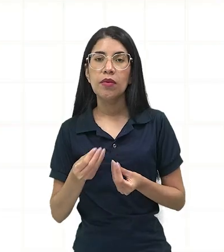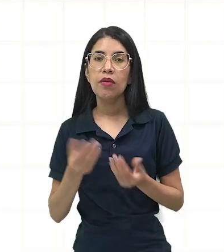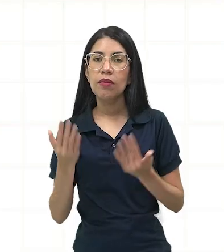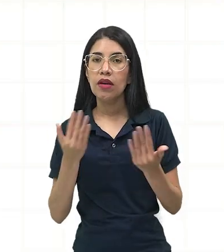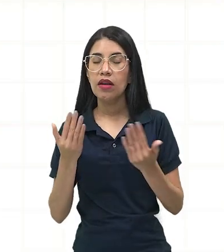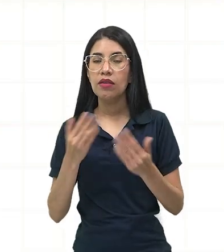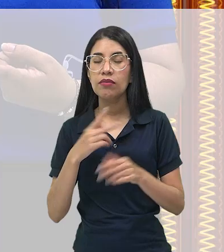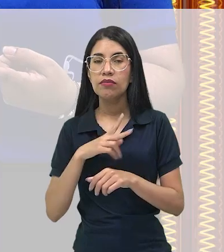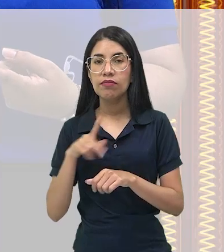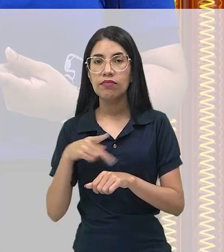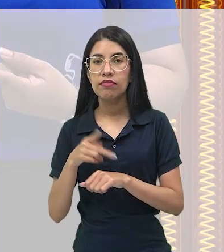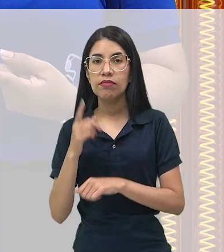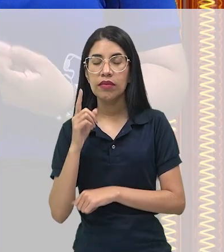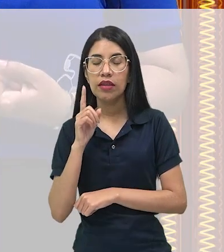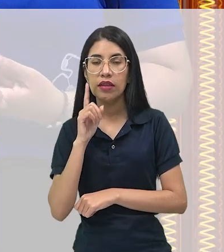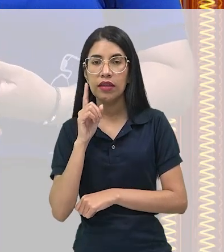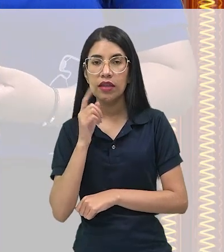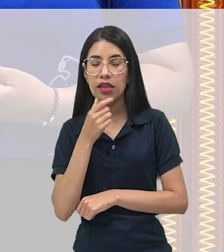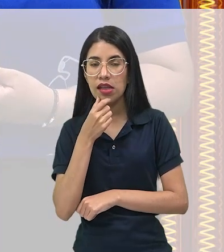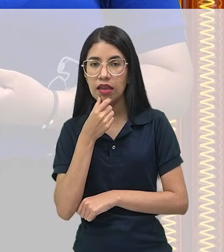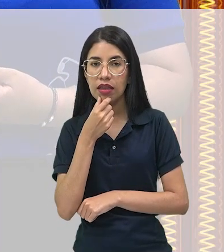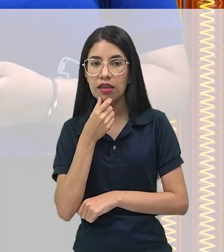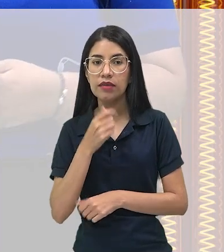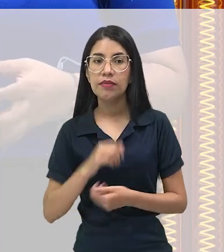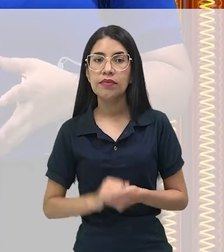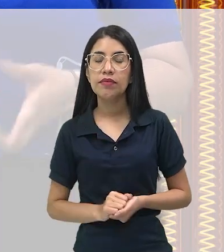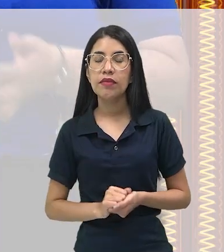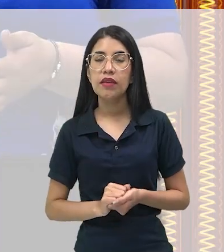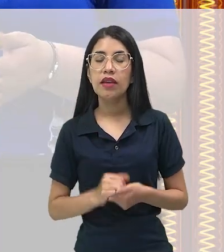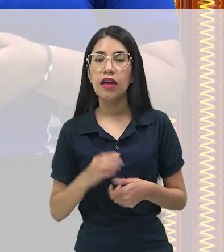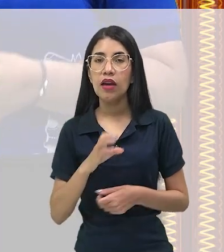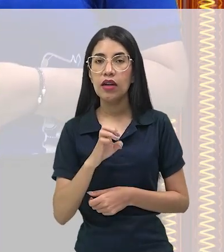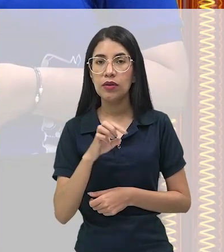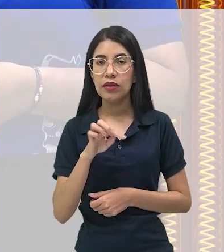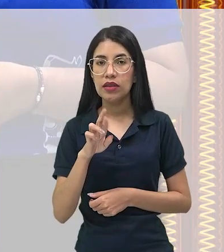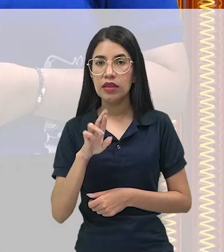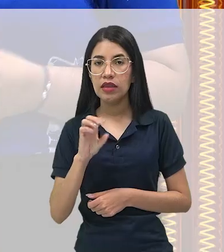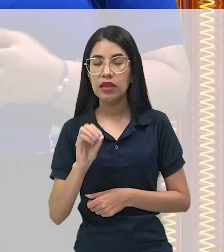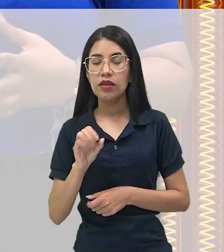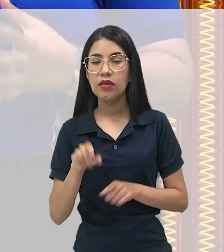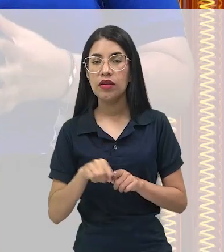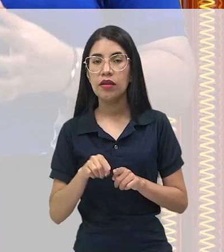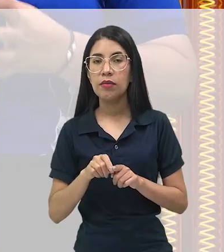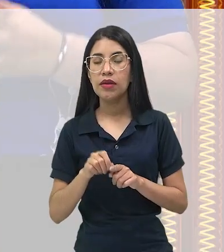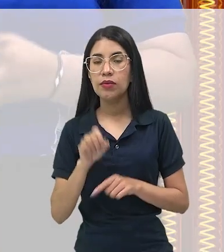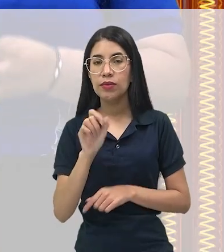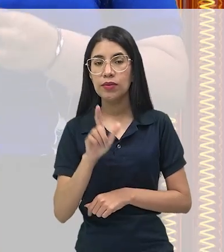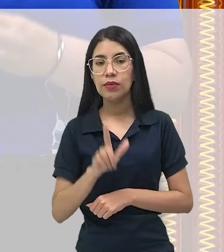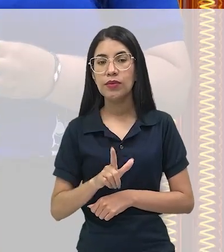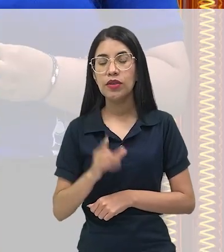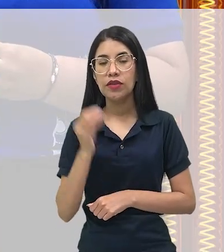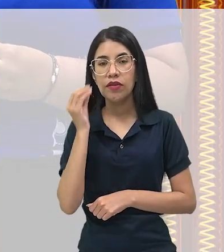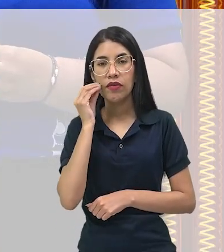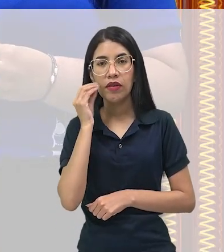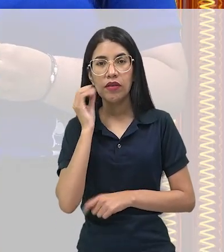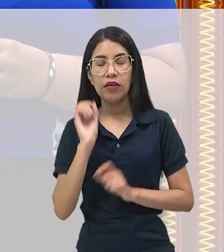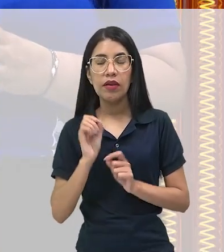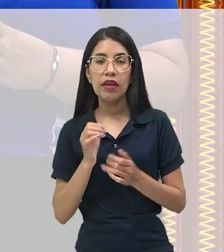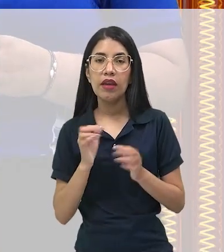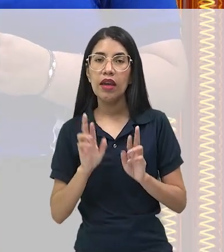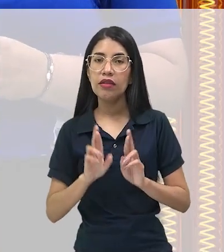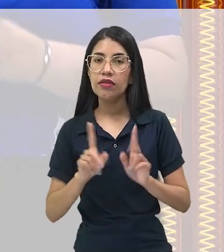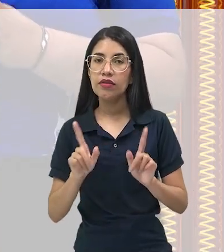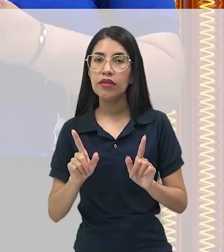E a gente vai verificar agora as colônias do centro e também as do sul na sequência, verificar que era um pouquinho